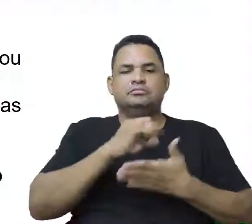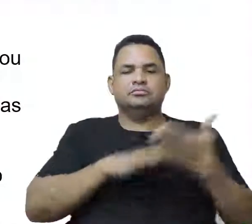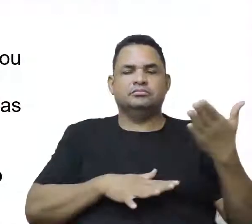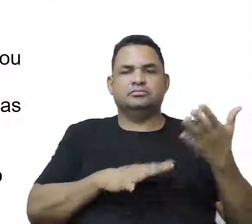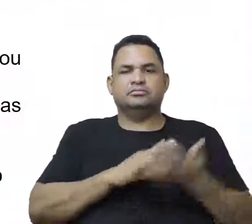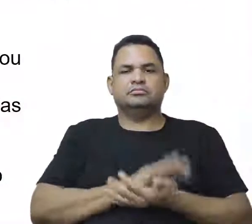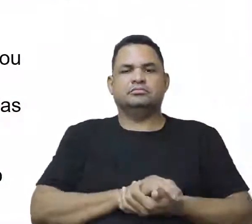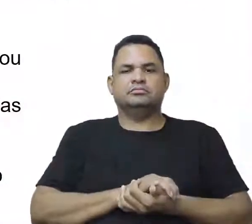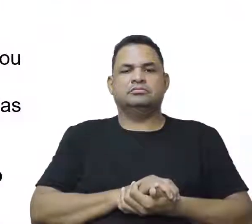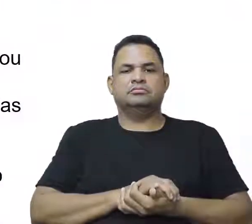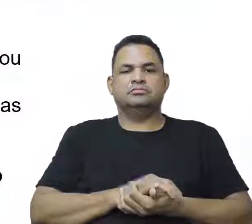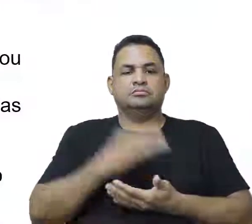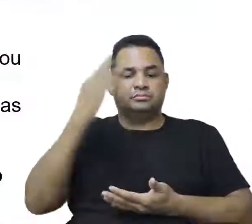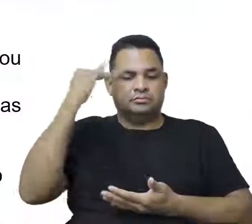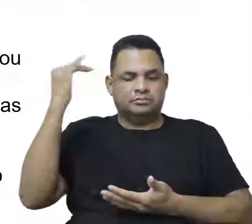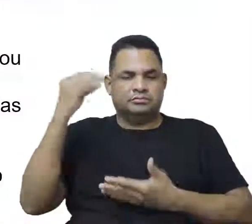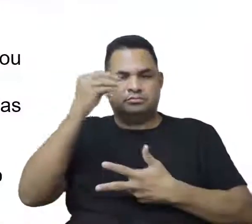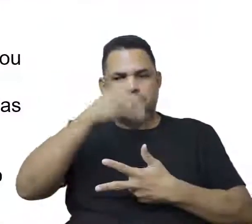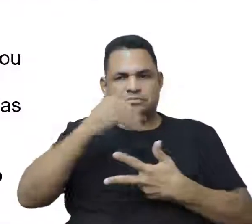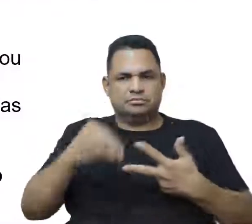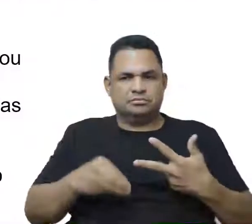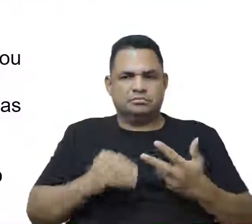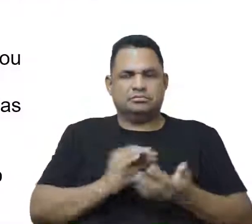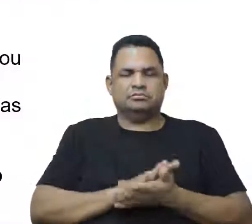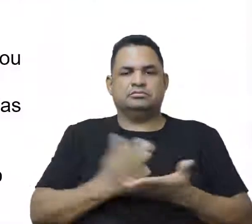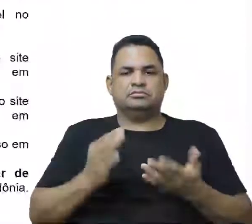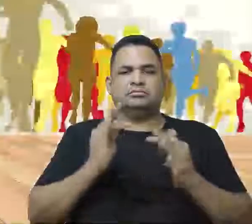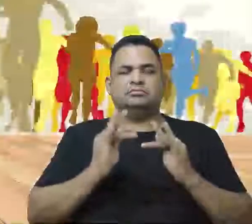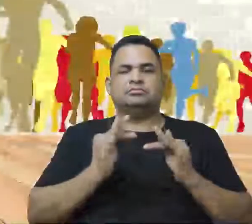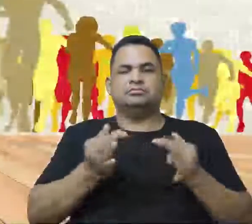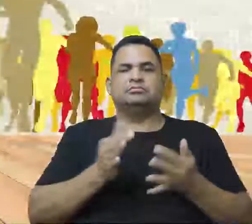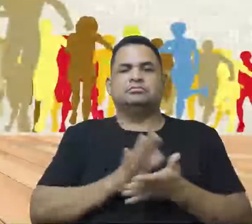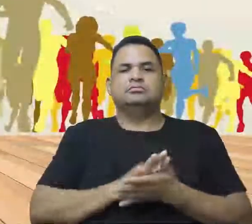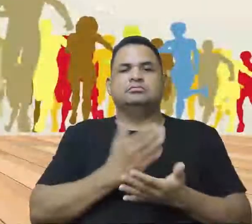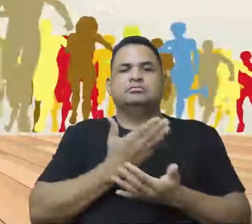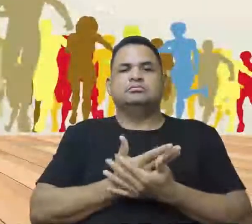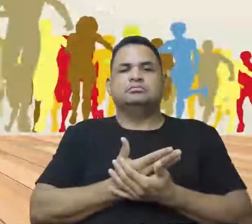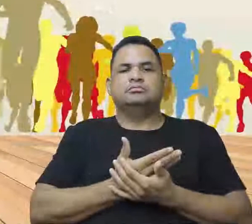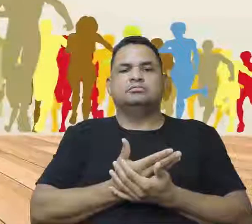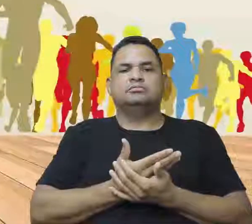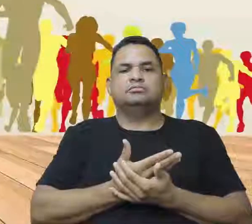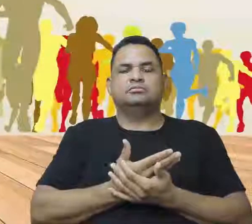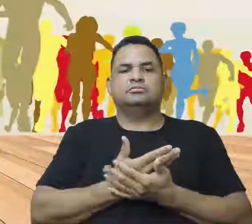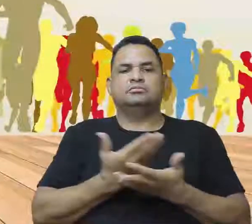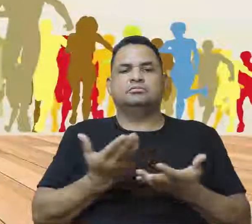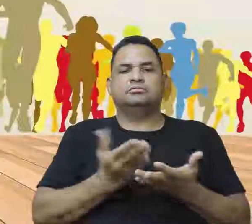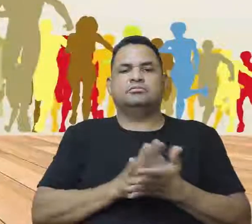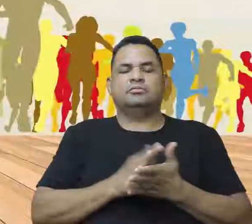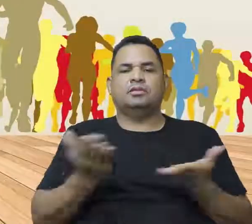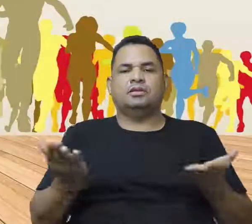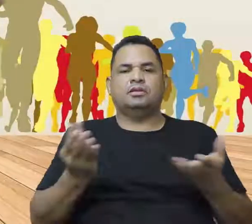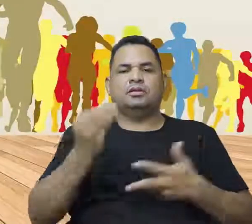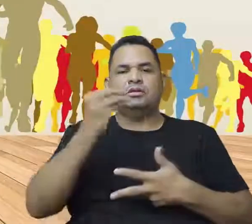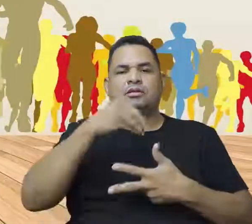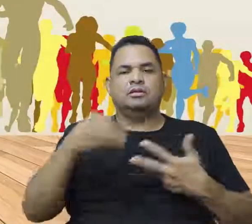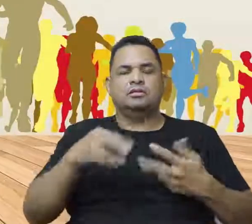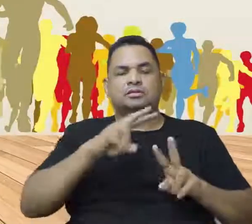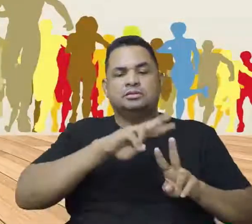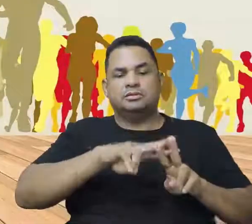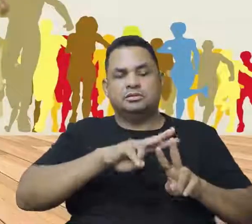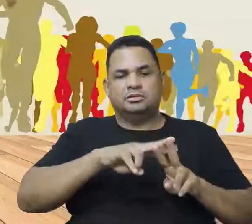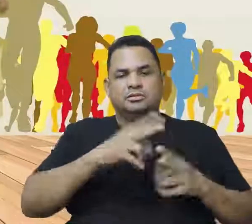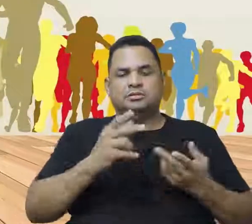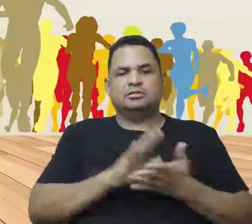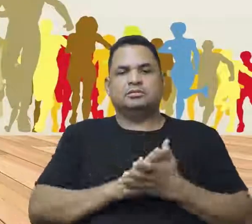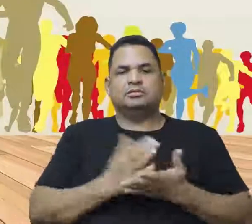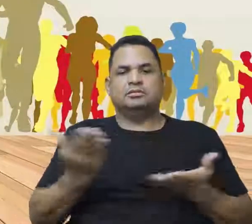questões. E sucesso no Enem, né, gente? A gente fechou aqui as nossas dicas. Hashtag agora vai Enem. Agora